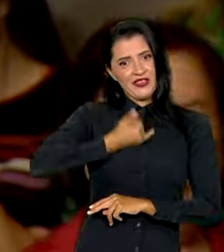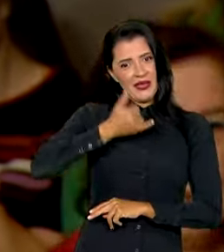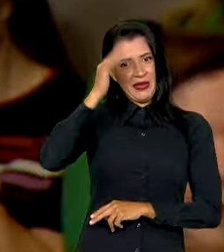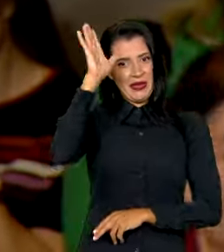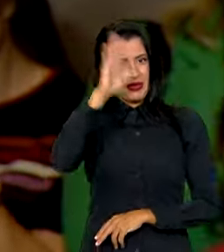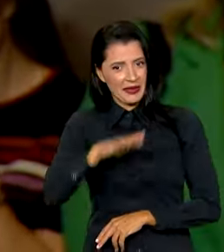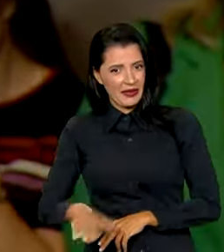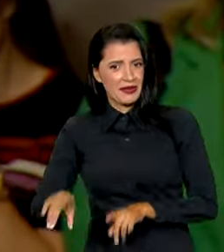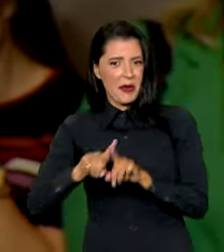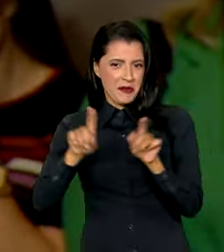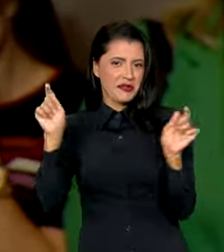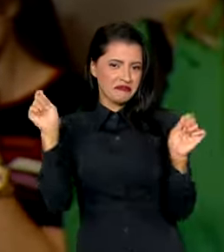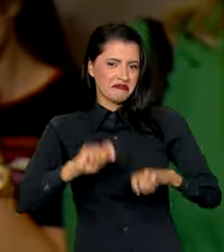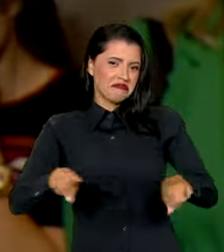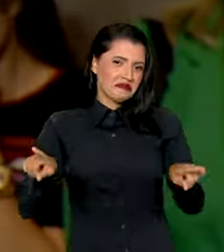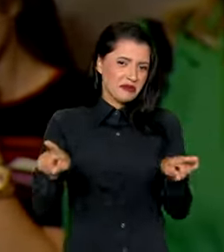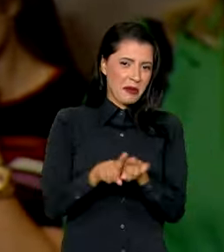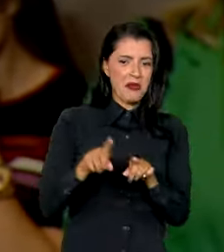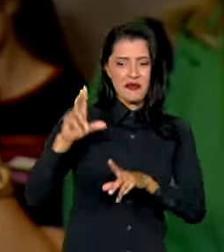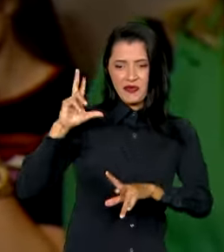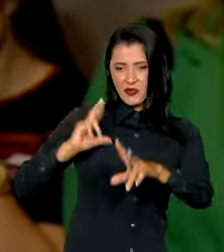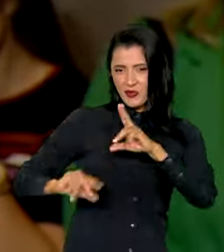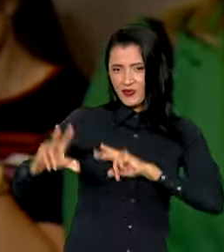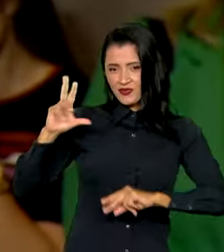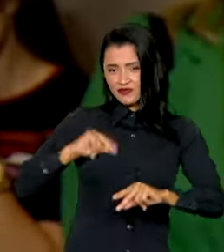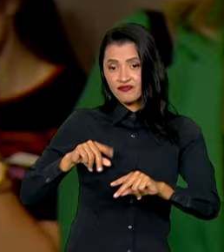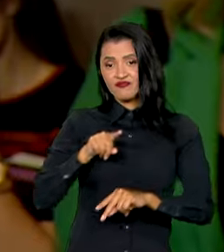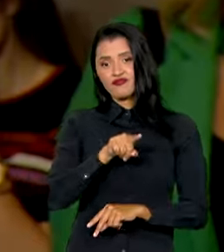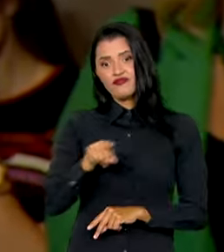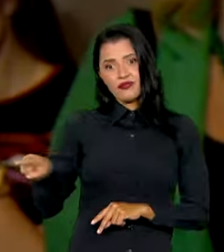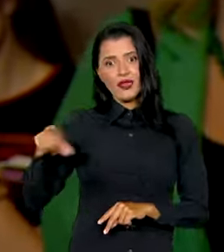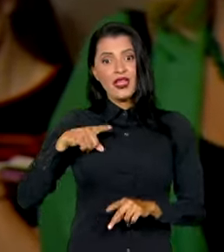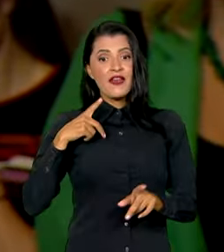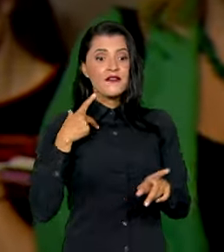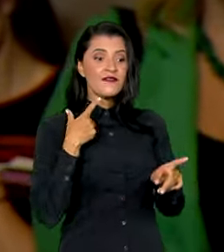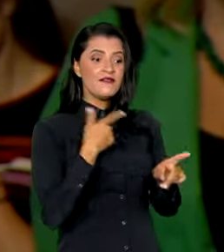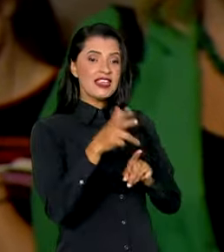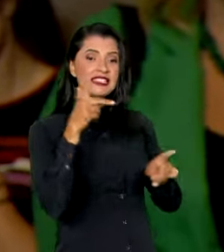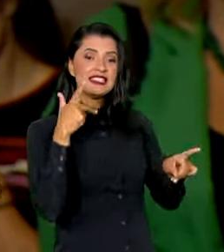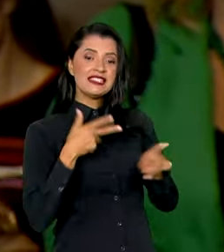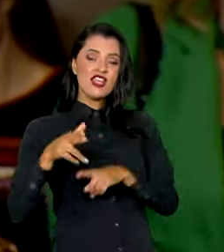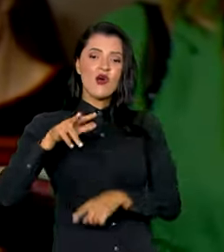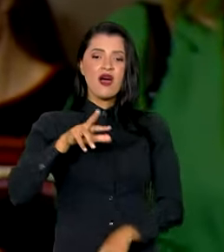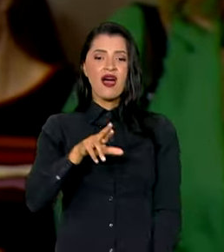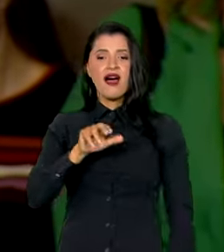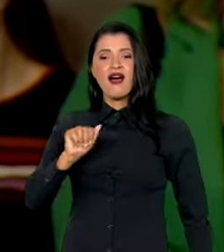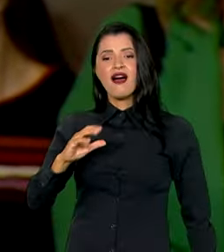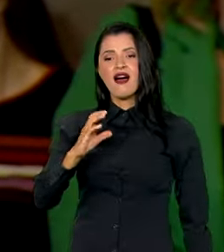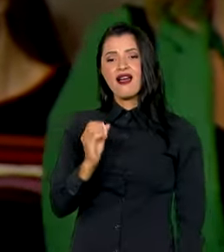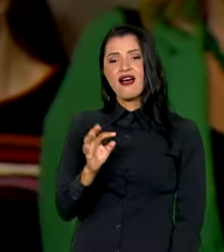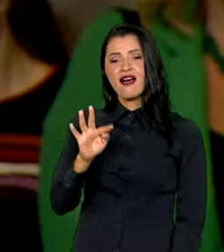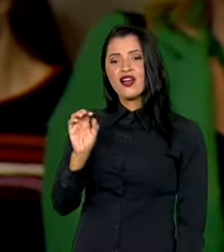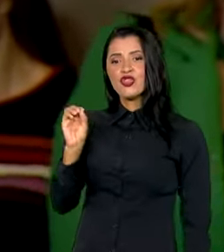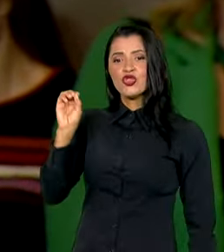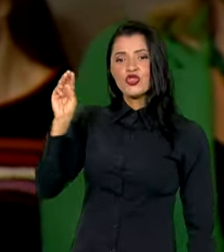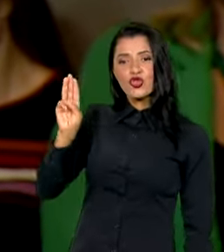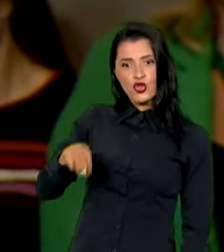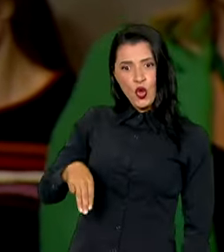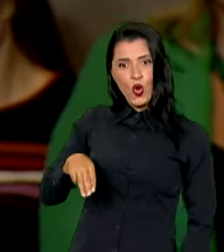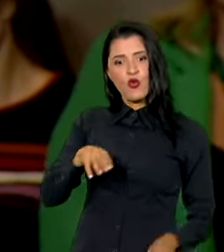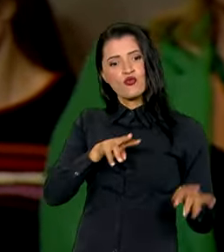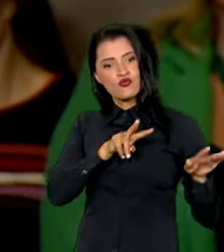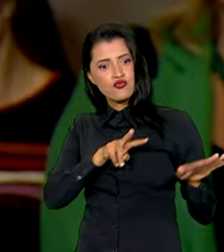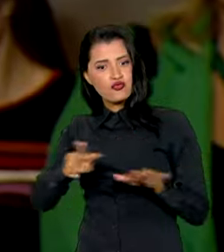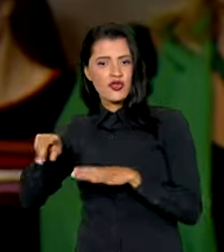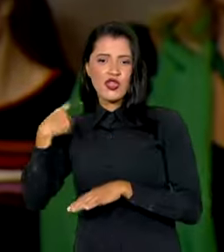mas devem ser adolescentes, certamente, que foram os vencedores do Hackathon, que acompanhou toda a nossa